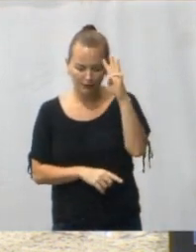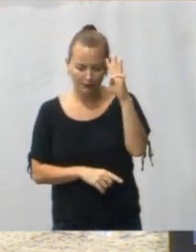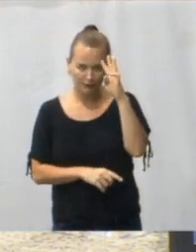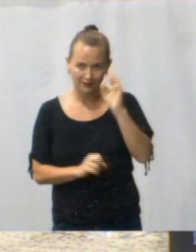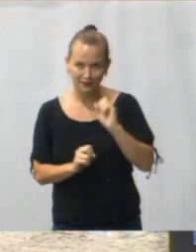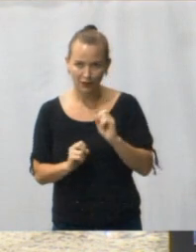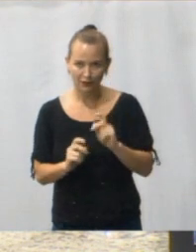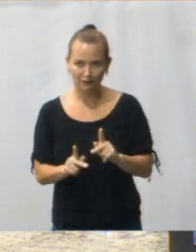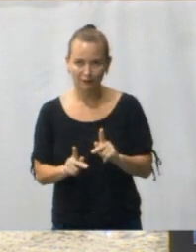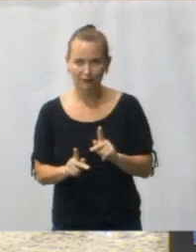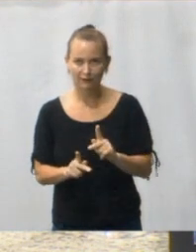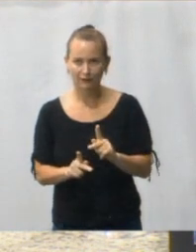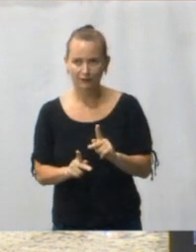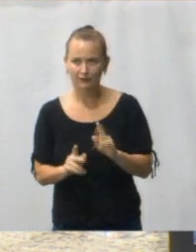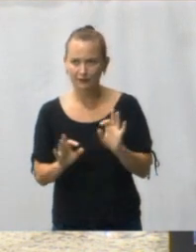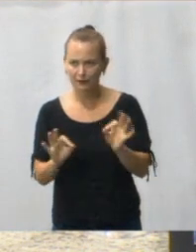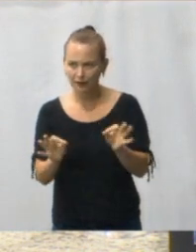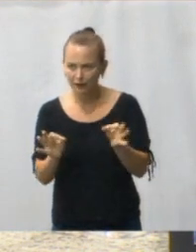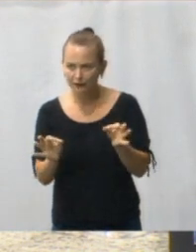isso?